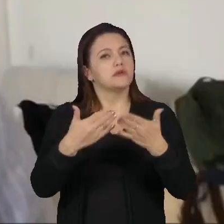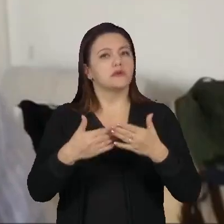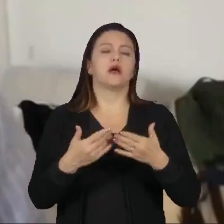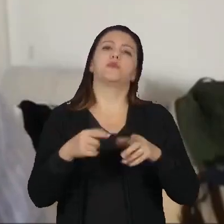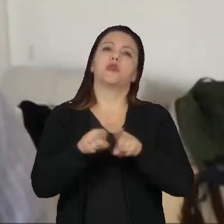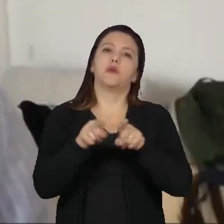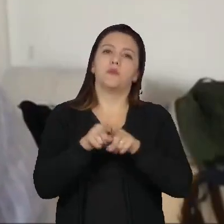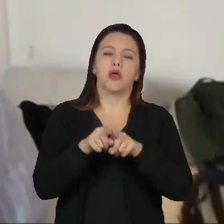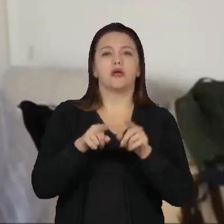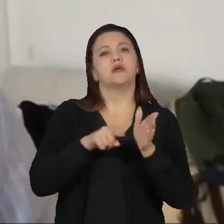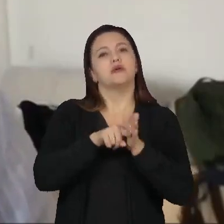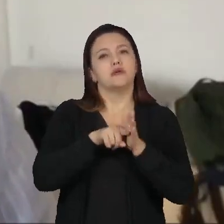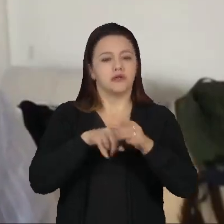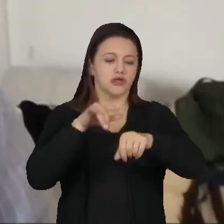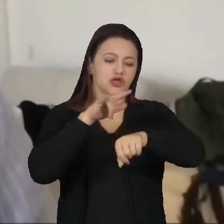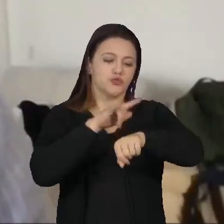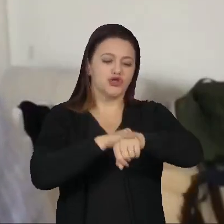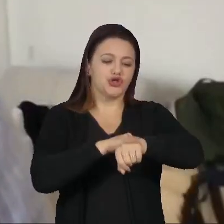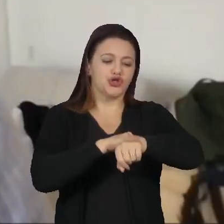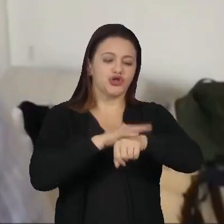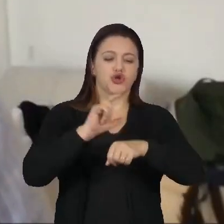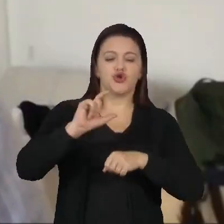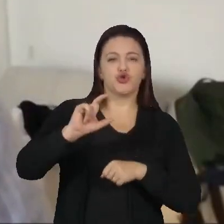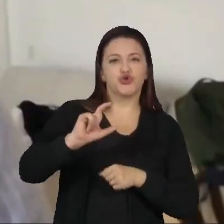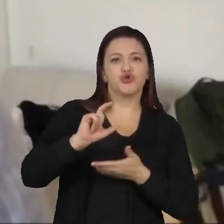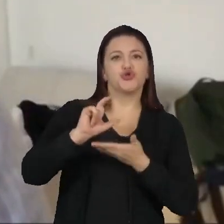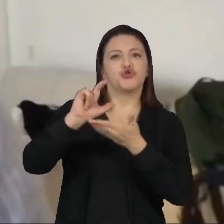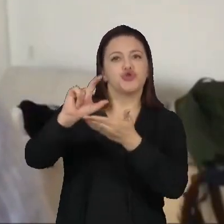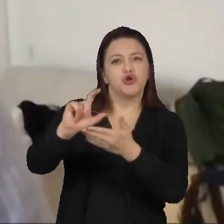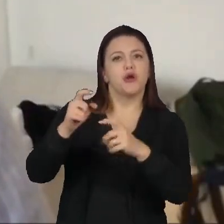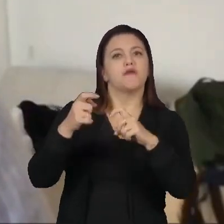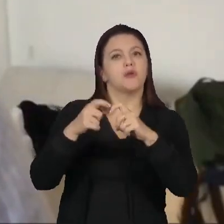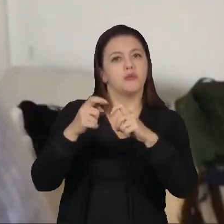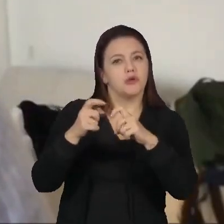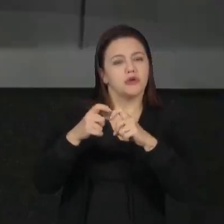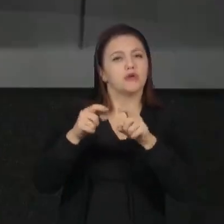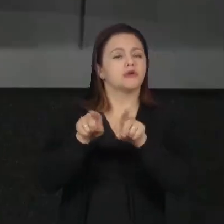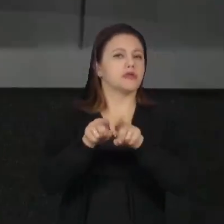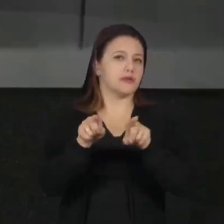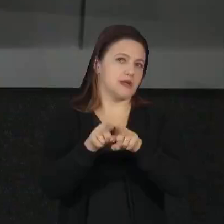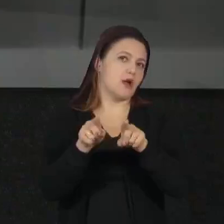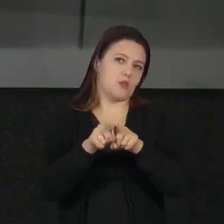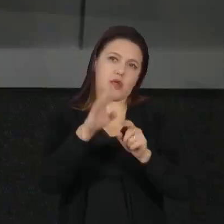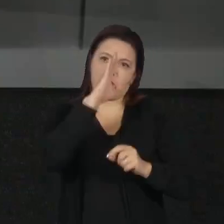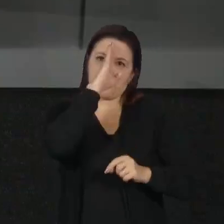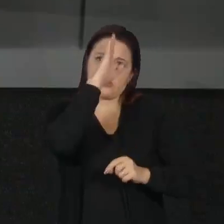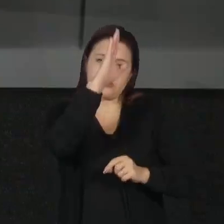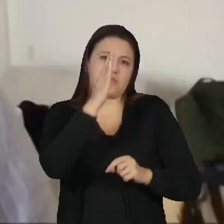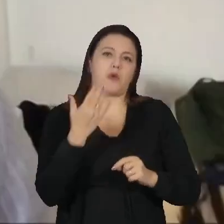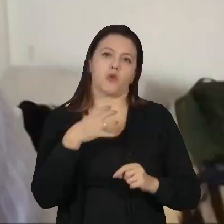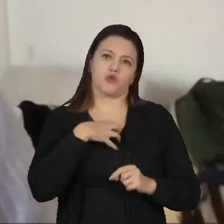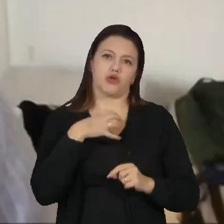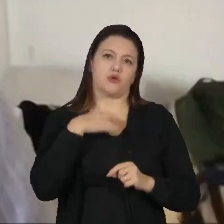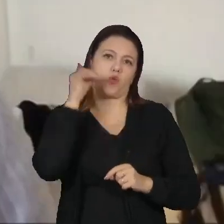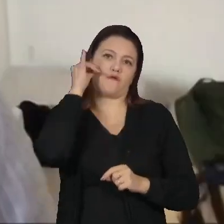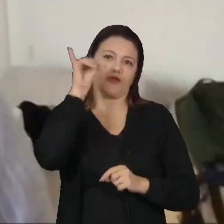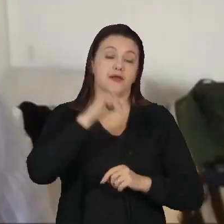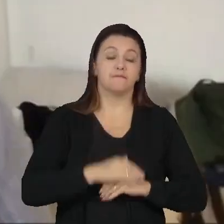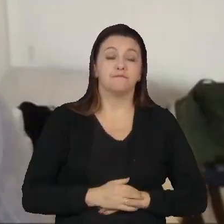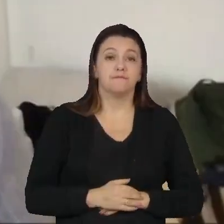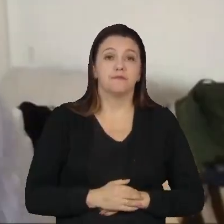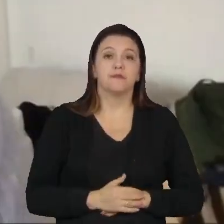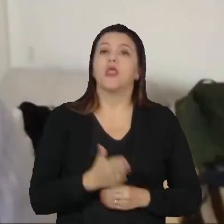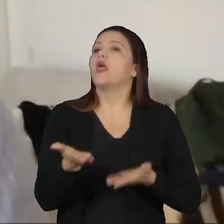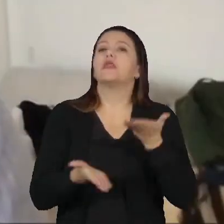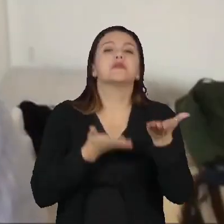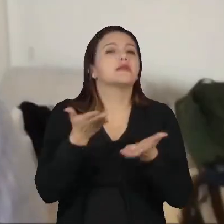de urina e ficar atento também com essa parte urinária. Basicamente, essas são as principais formas de prevenir. O tratamento depende muito